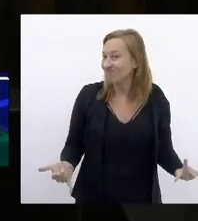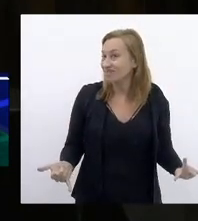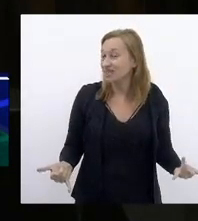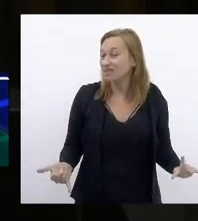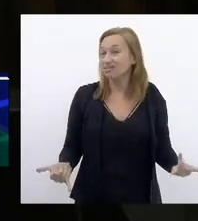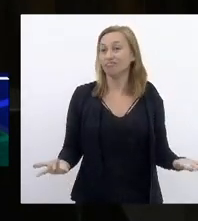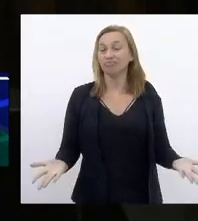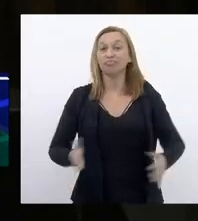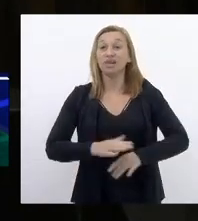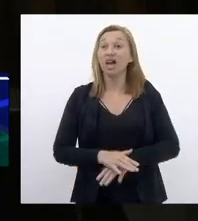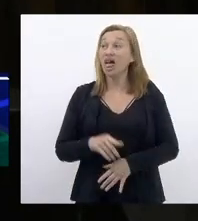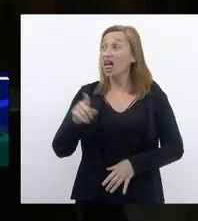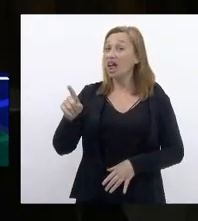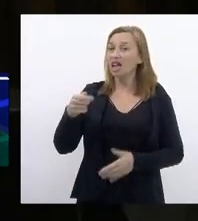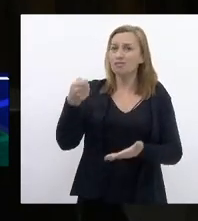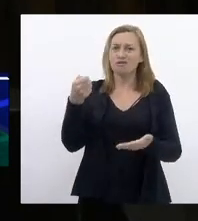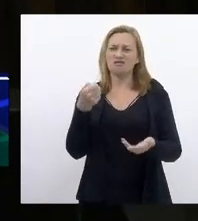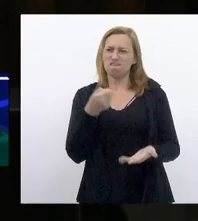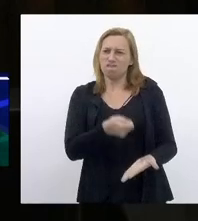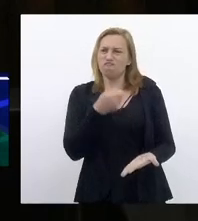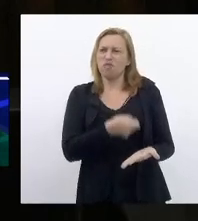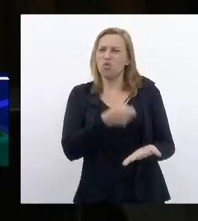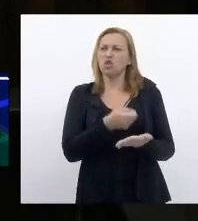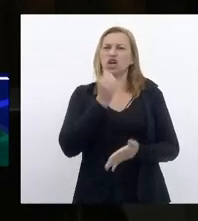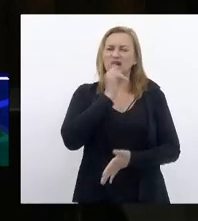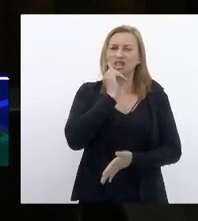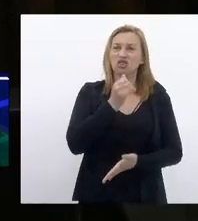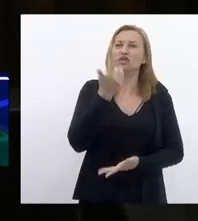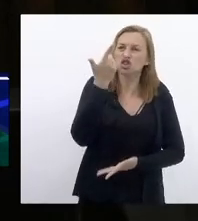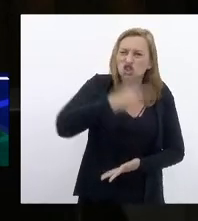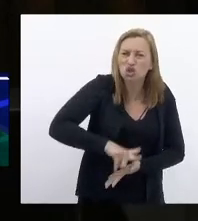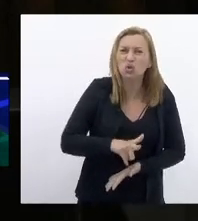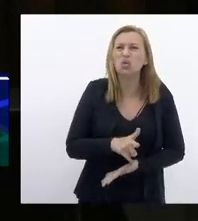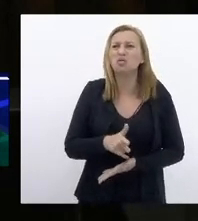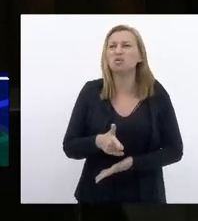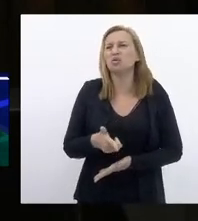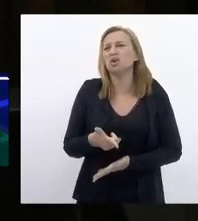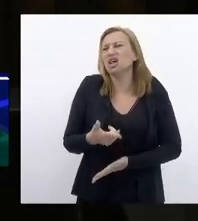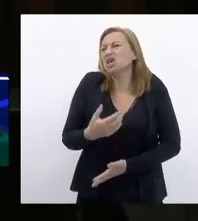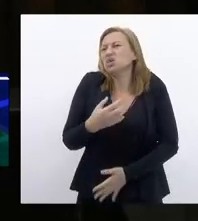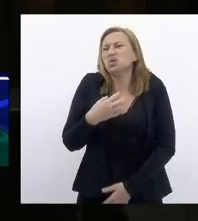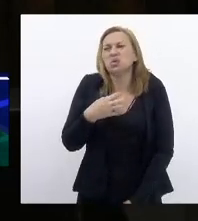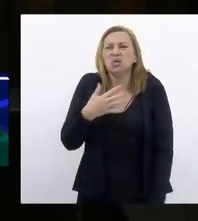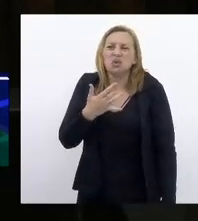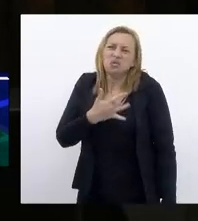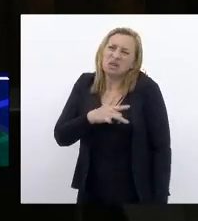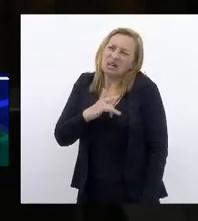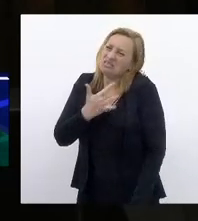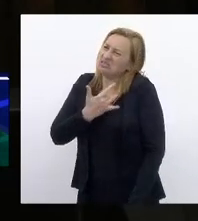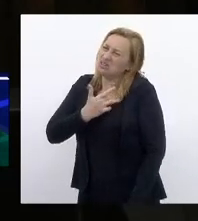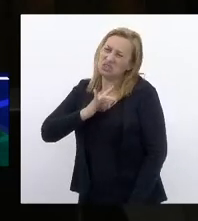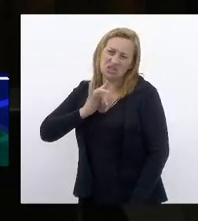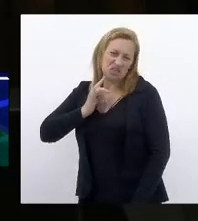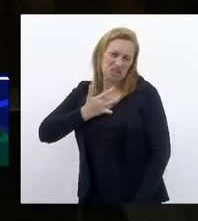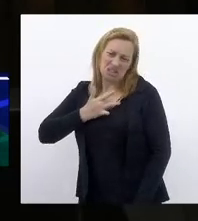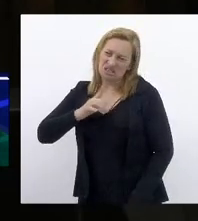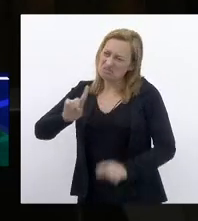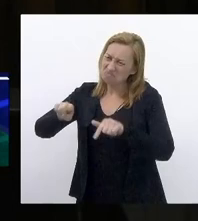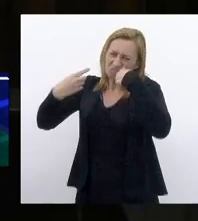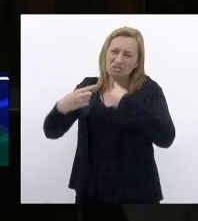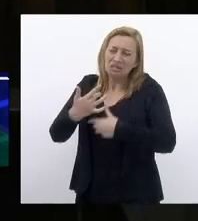Ela impôs a sua narrativa mais uma vez, se vitimizando, dizendo que foi ofendida,